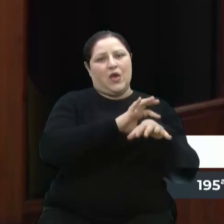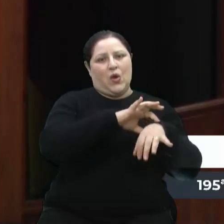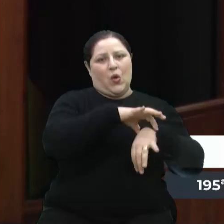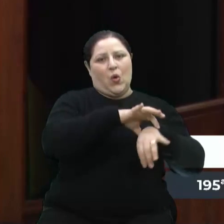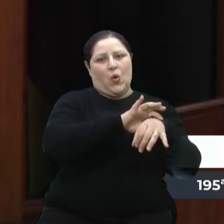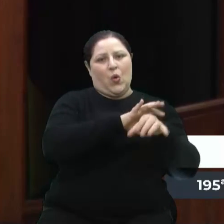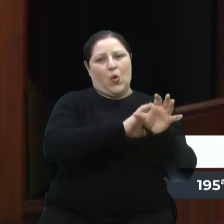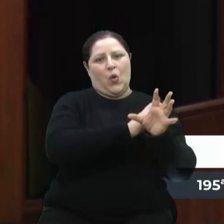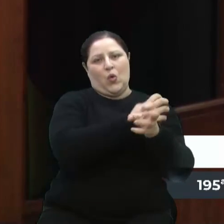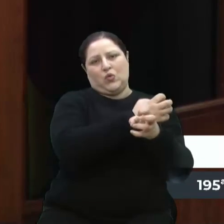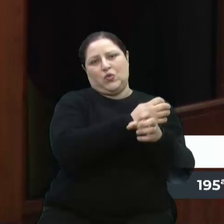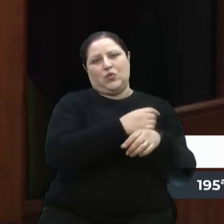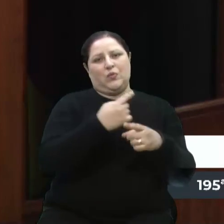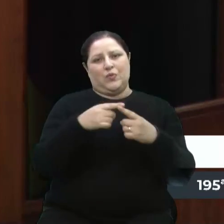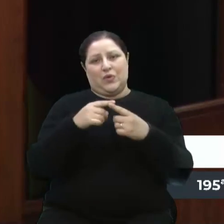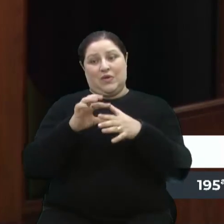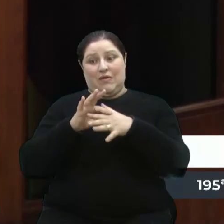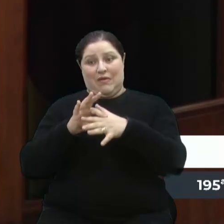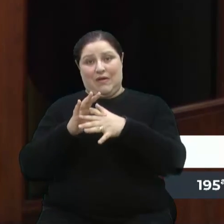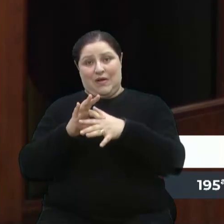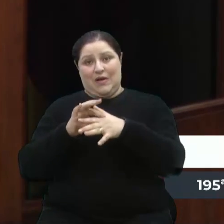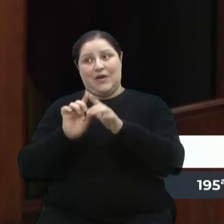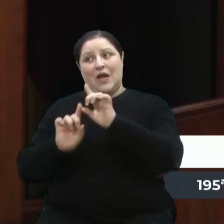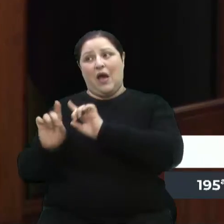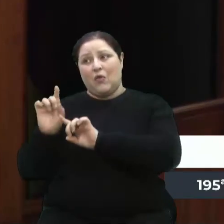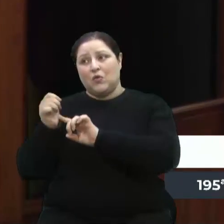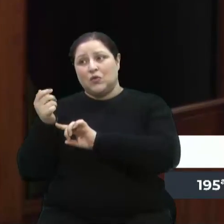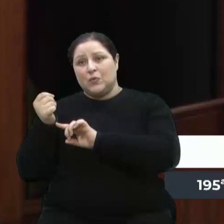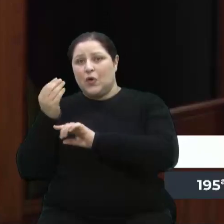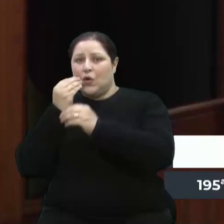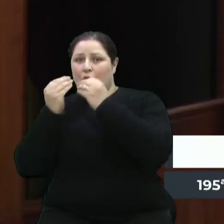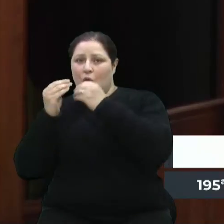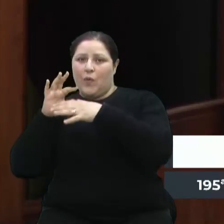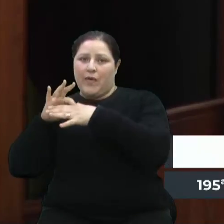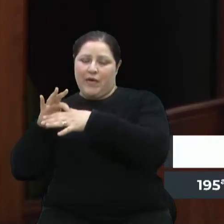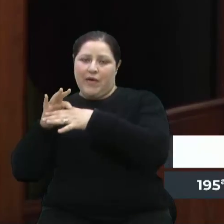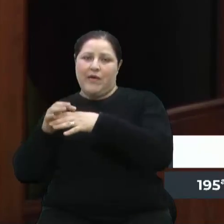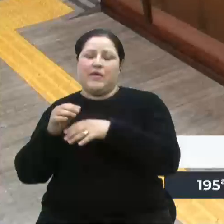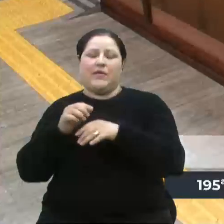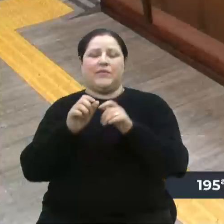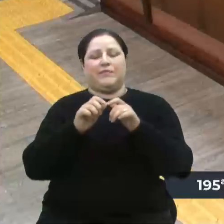mais uma vez, vereador Juliano, por ter cedido o espaço, e agradeço os apartes.